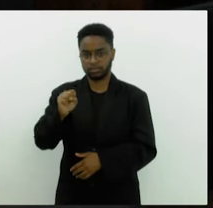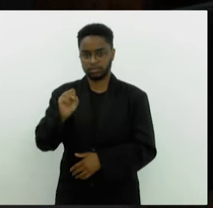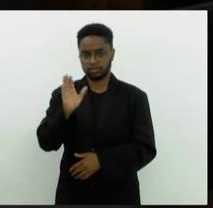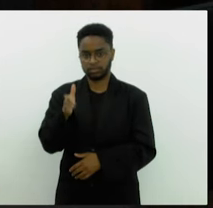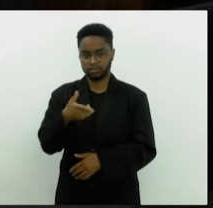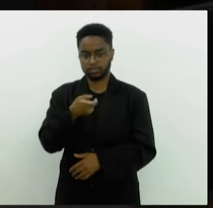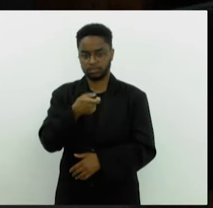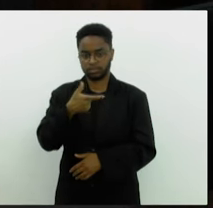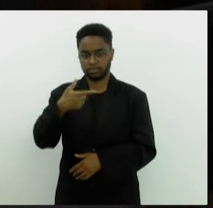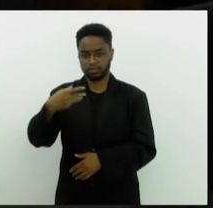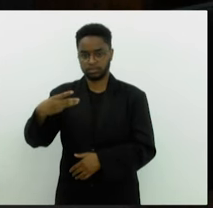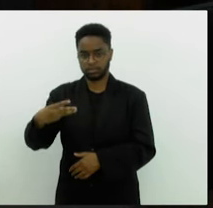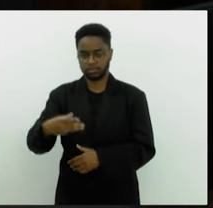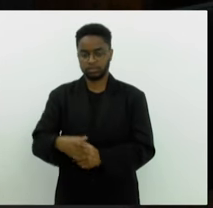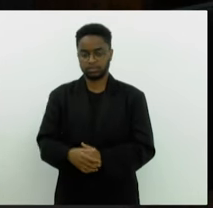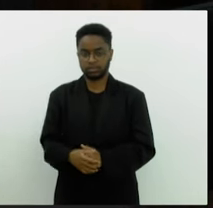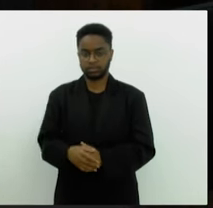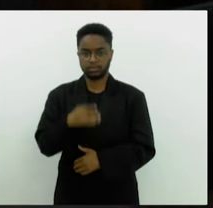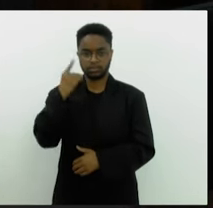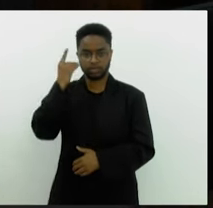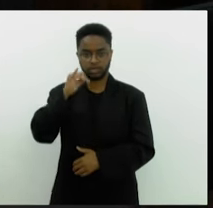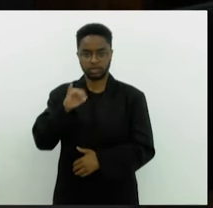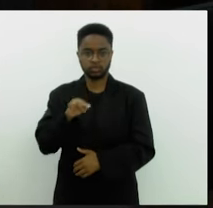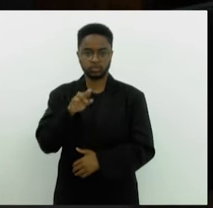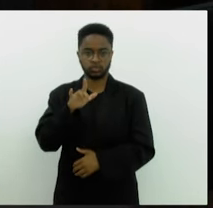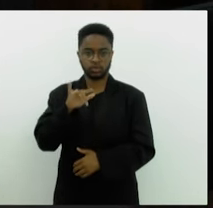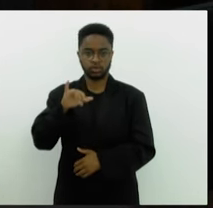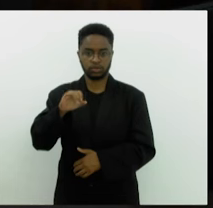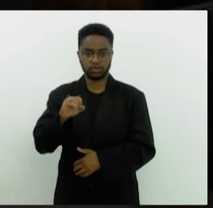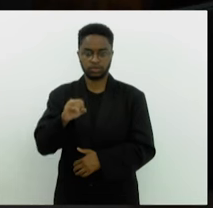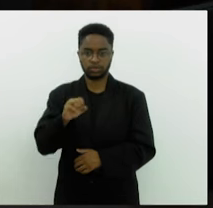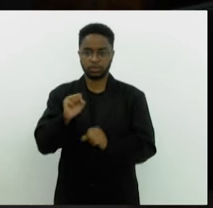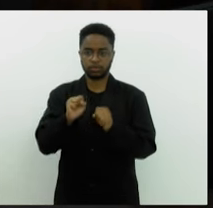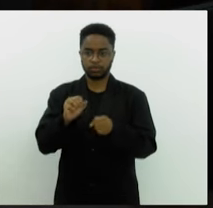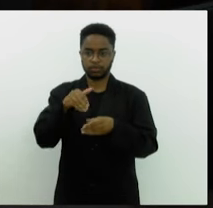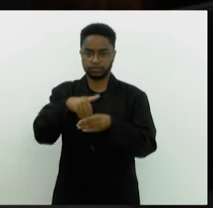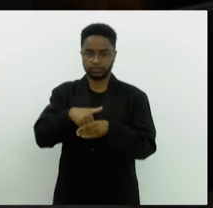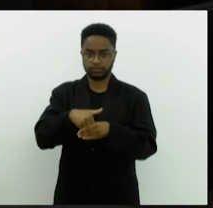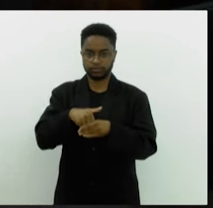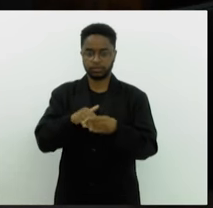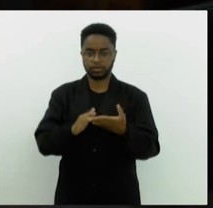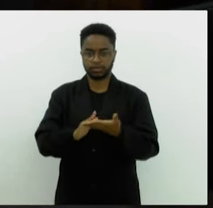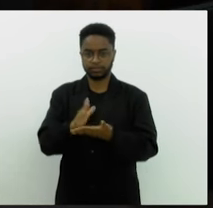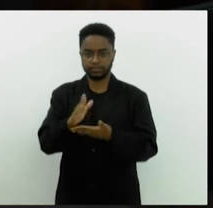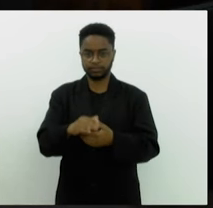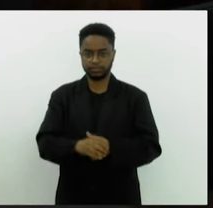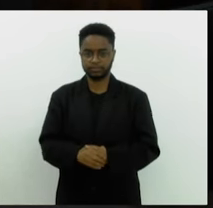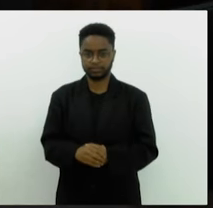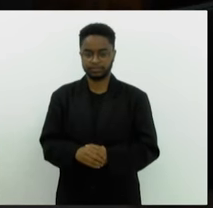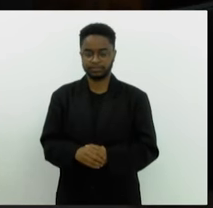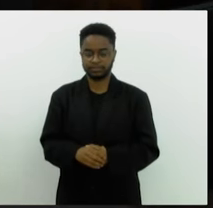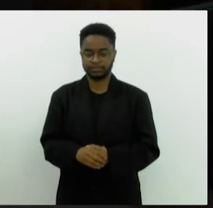2068/2023. Deputado Júlio Rocha, em votação. Aprovado.